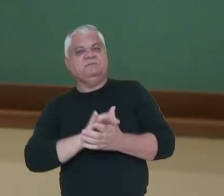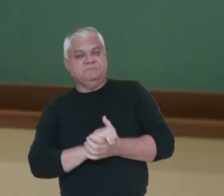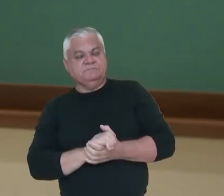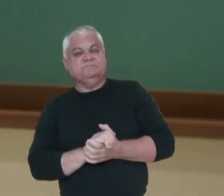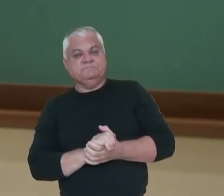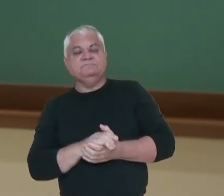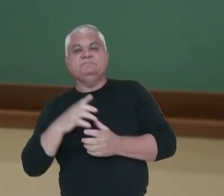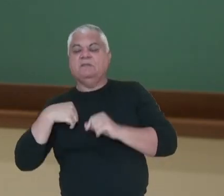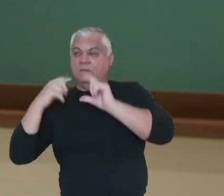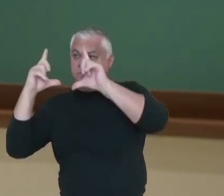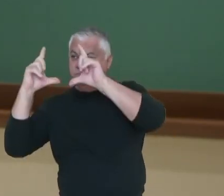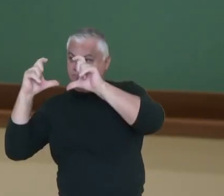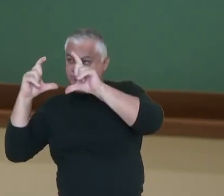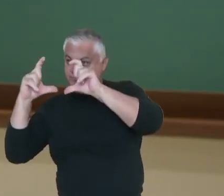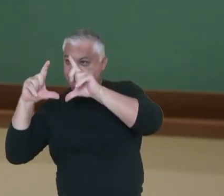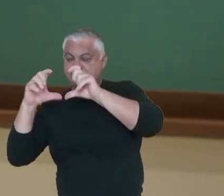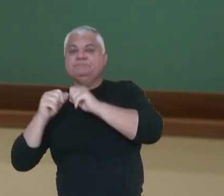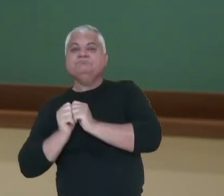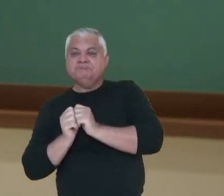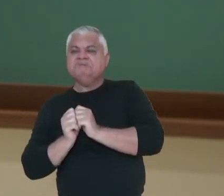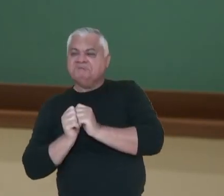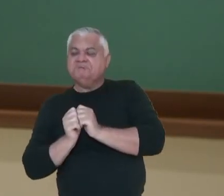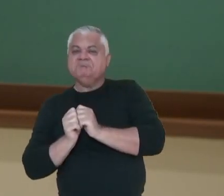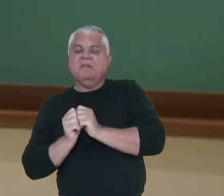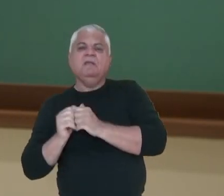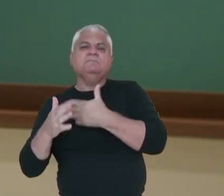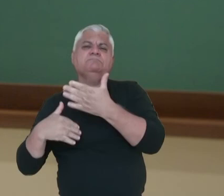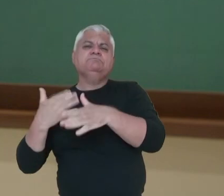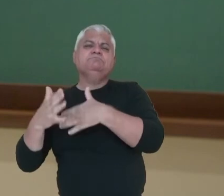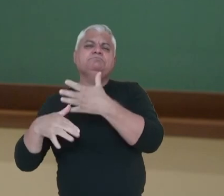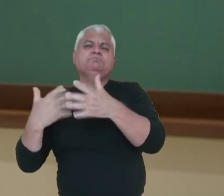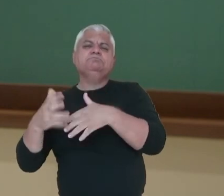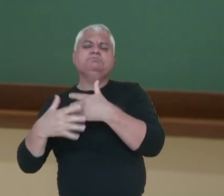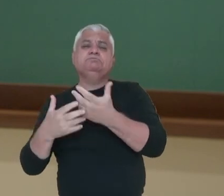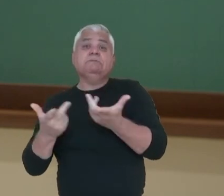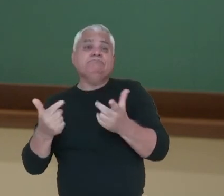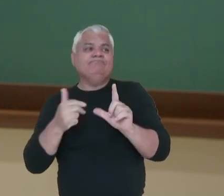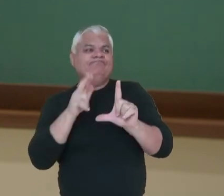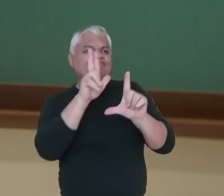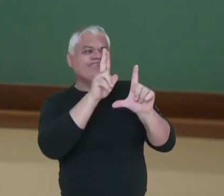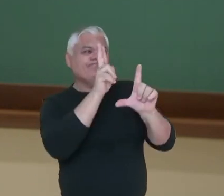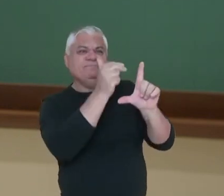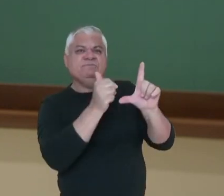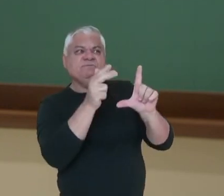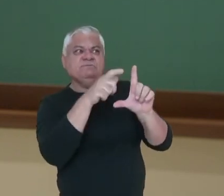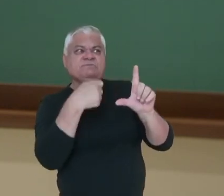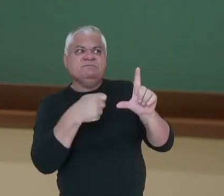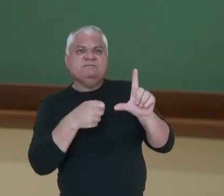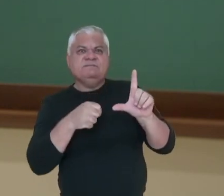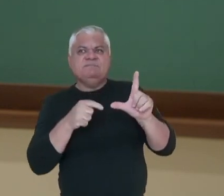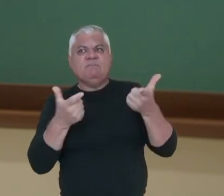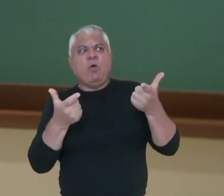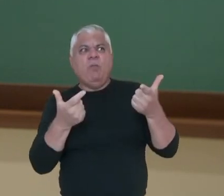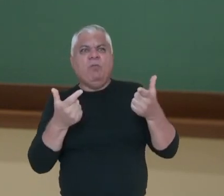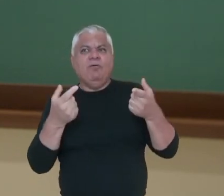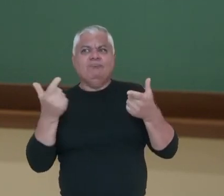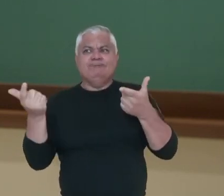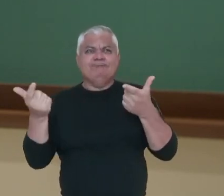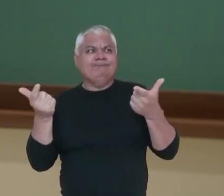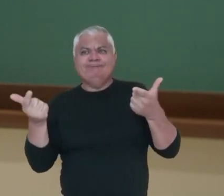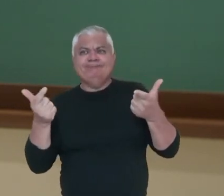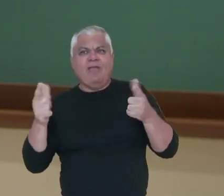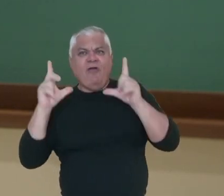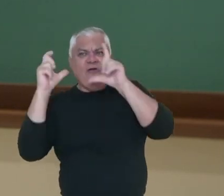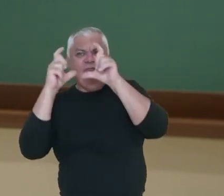da fotografia, a tecnologia entrou, os pintores tiveram que fazer uma outra forma de poderem sobreviver, lembrando aqueles profissionais que viviam da pintura. Então